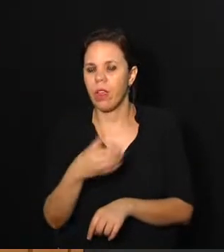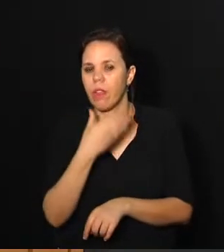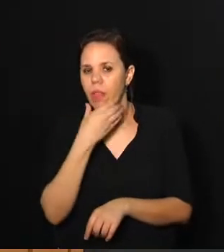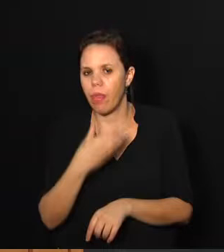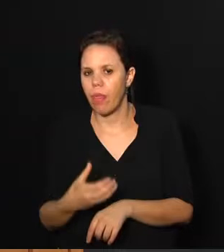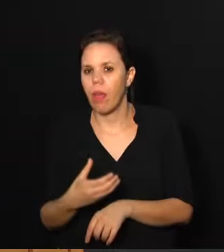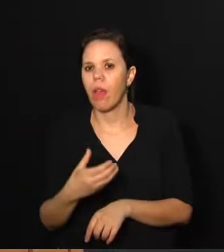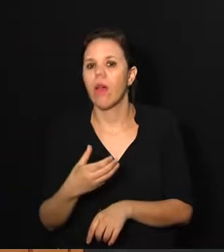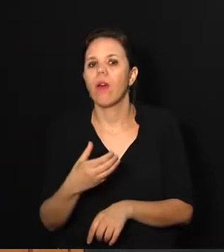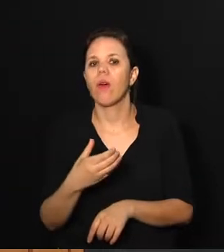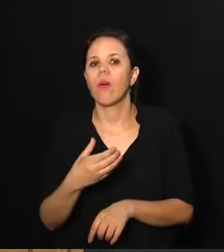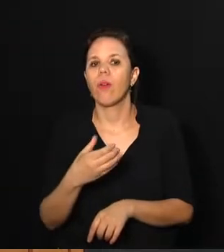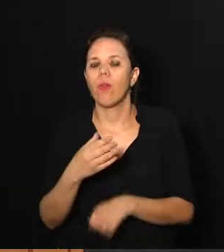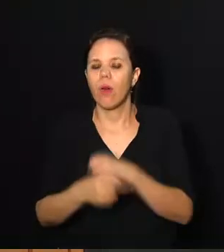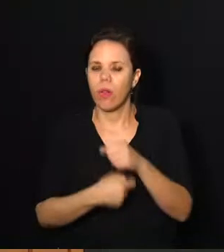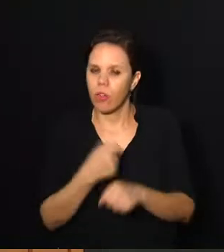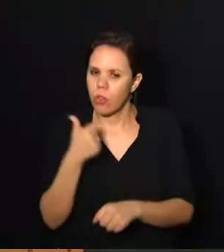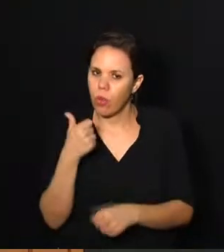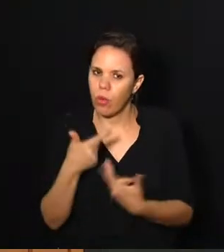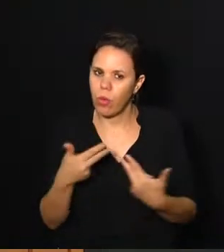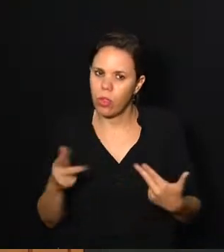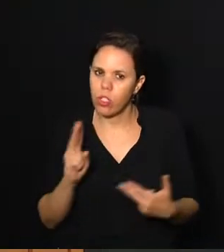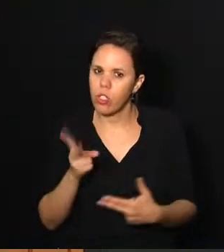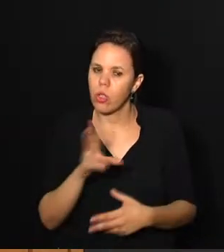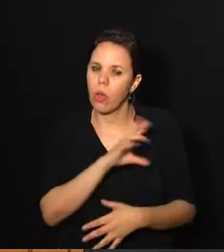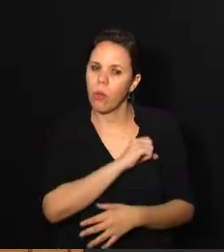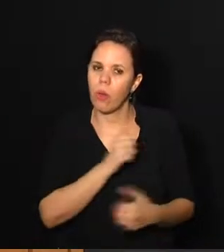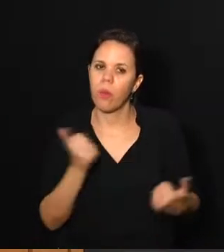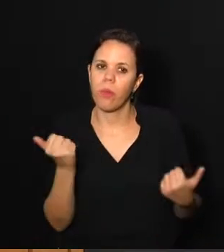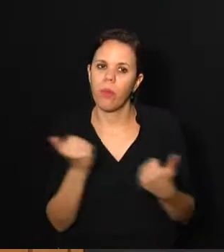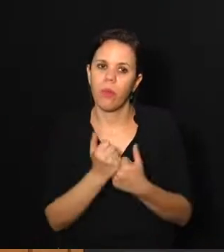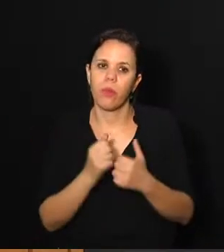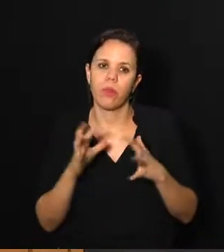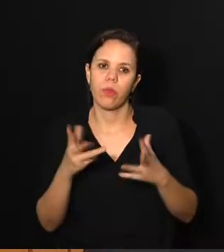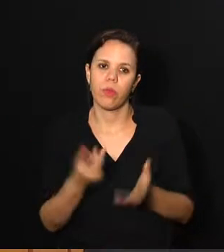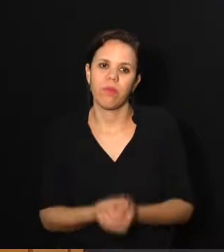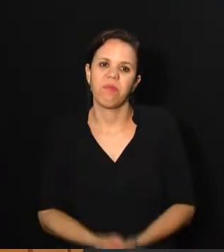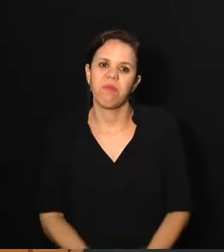novo. Só o amor para suprir tudo isso.